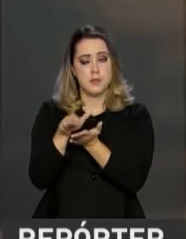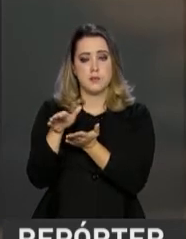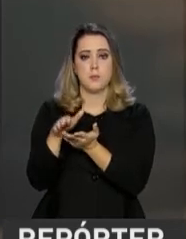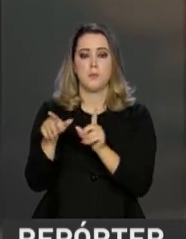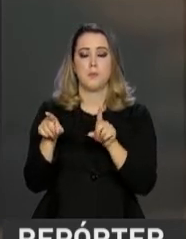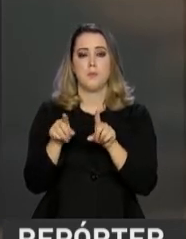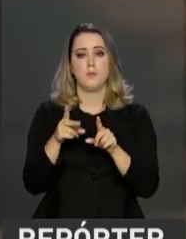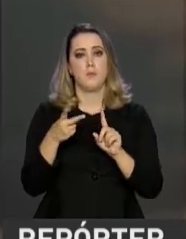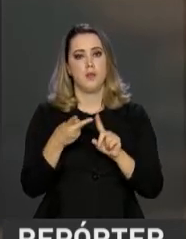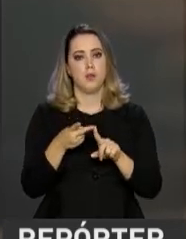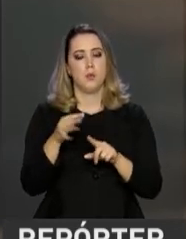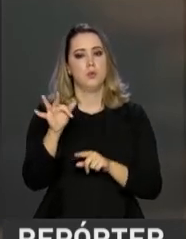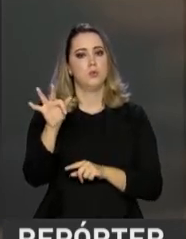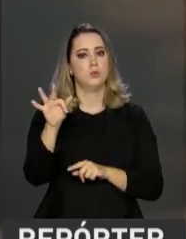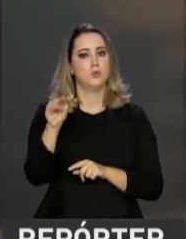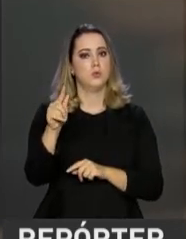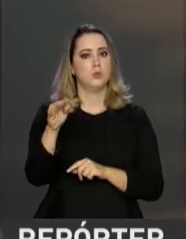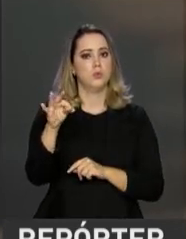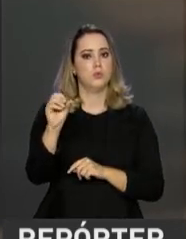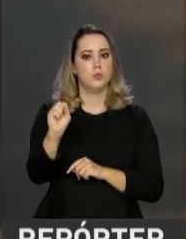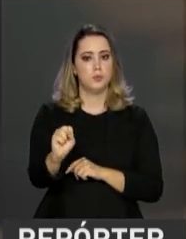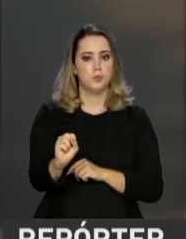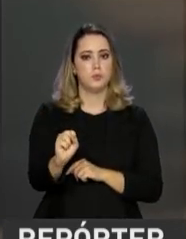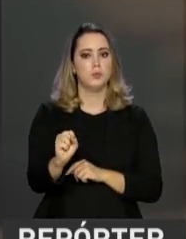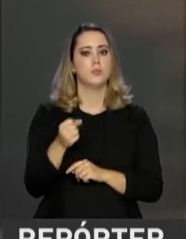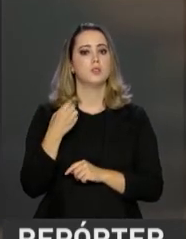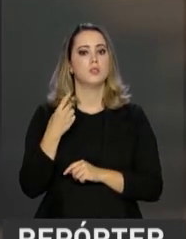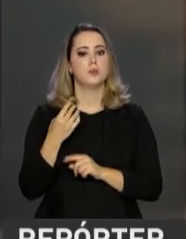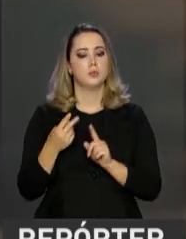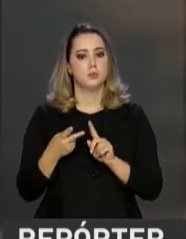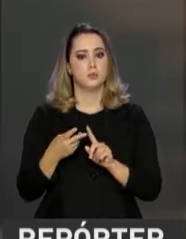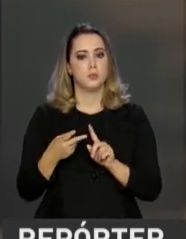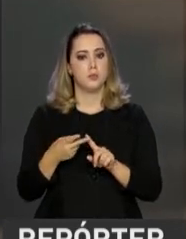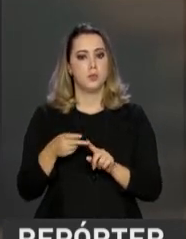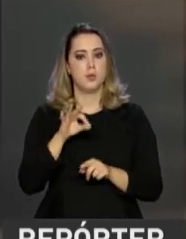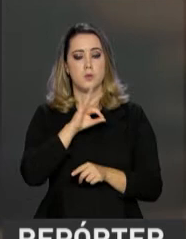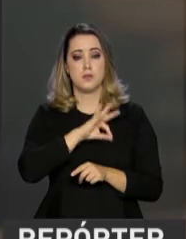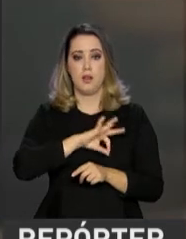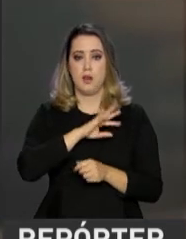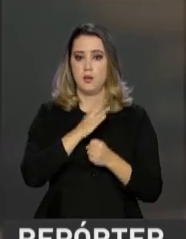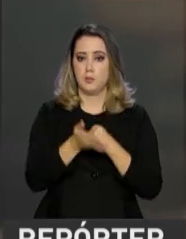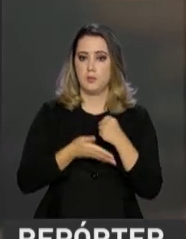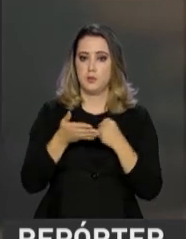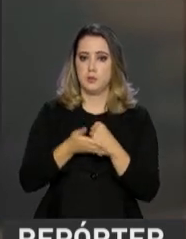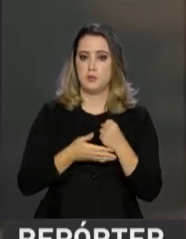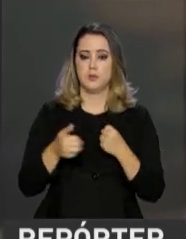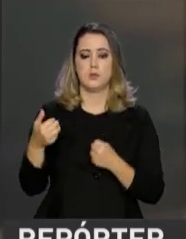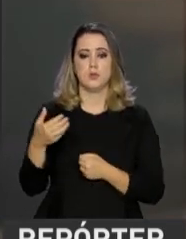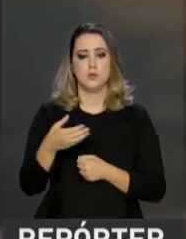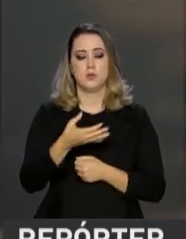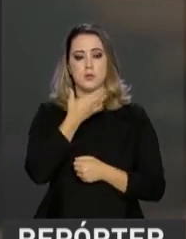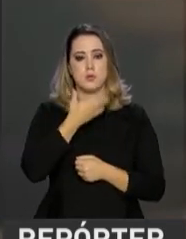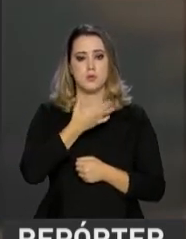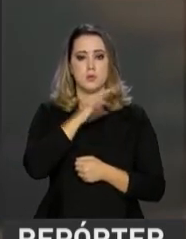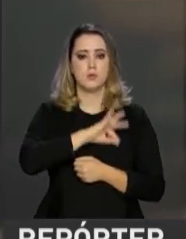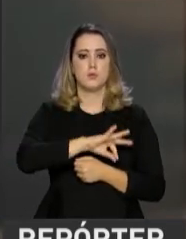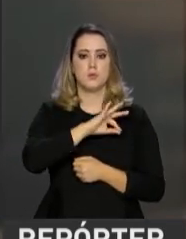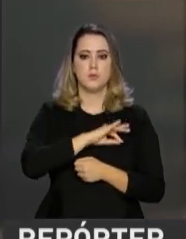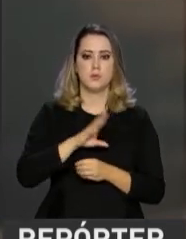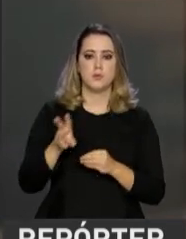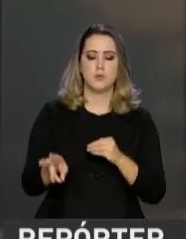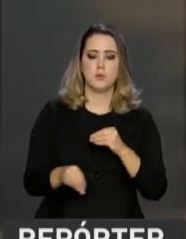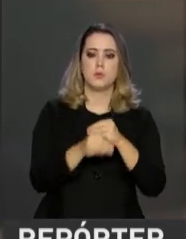o fundo de garantia por tempo de serviço o salário mínimo o 13º salário o